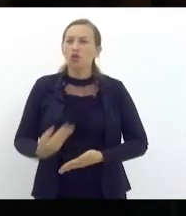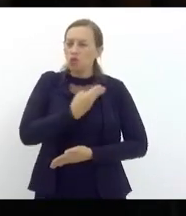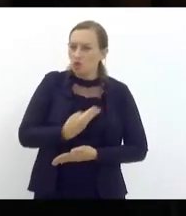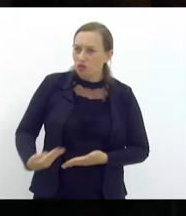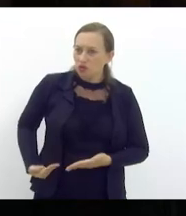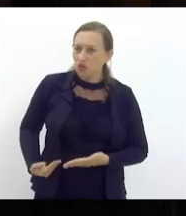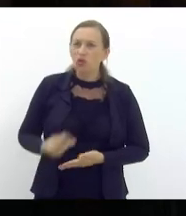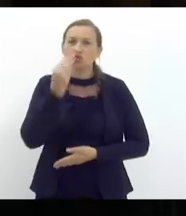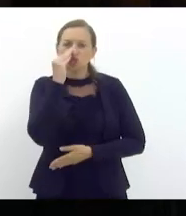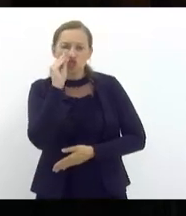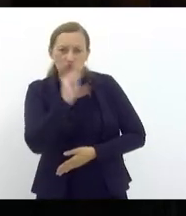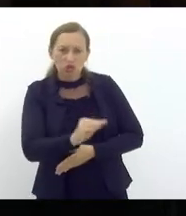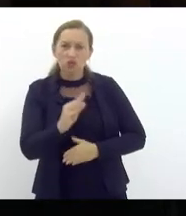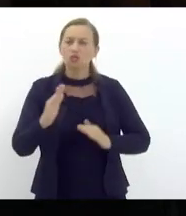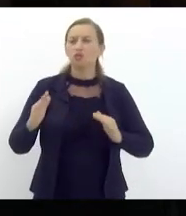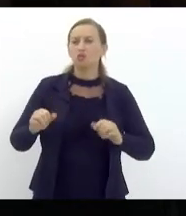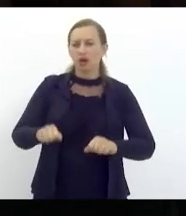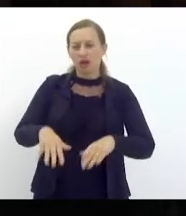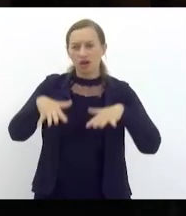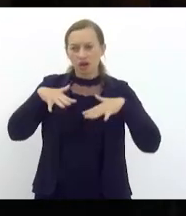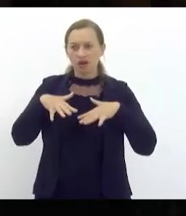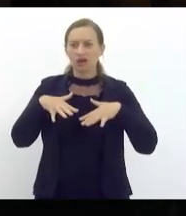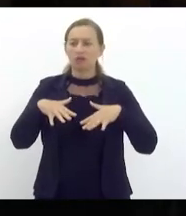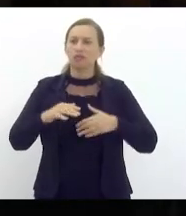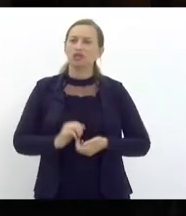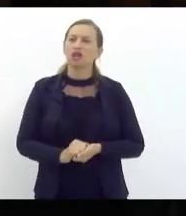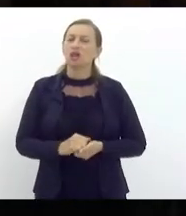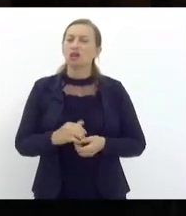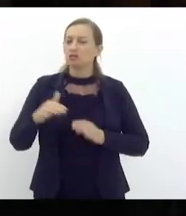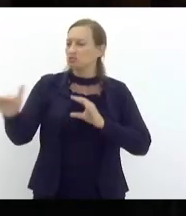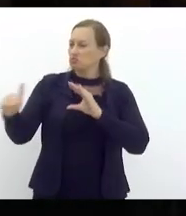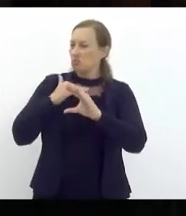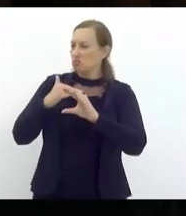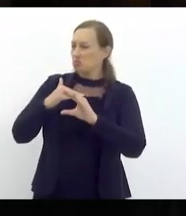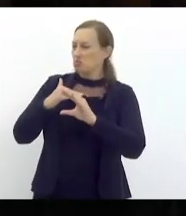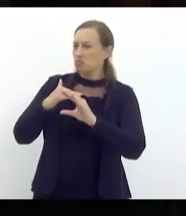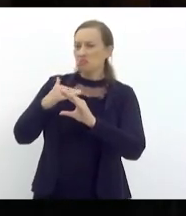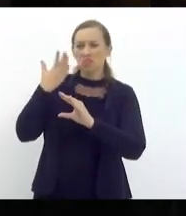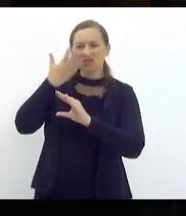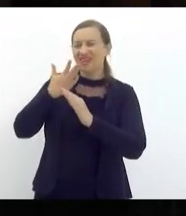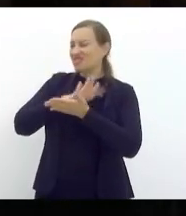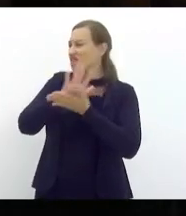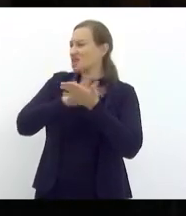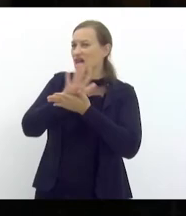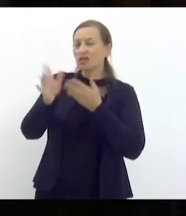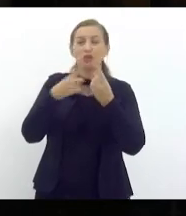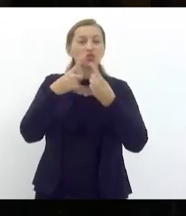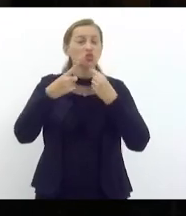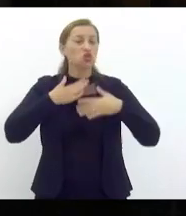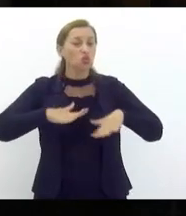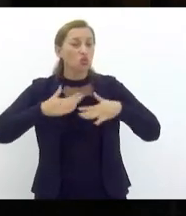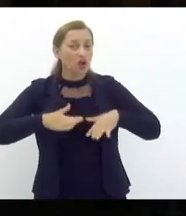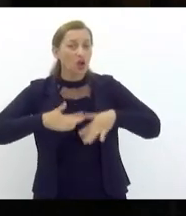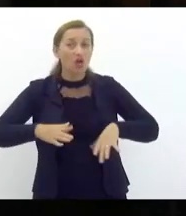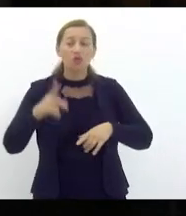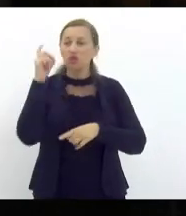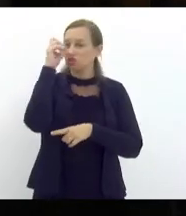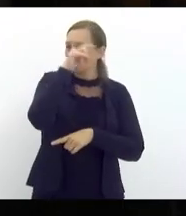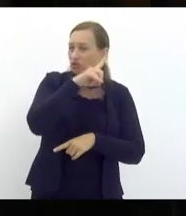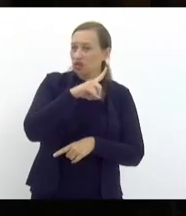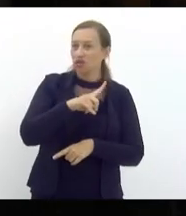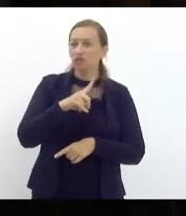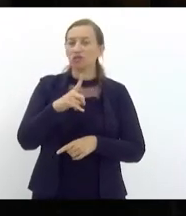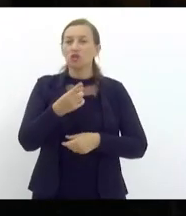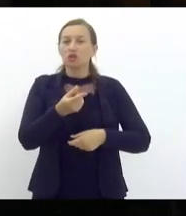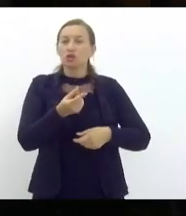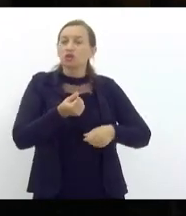diz respeitou essa casa porque não mandou uma mensagem para a gente poder discutir com calma perante a dificuldade orçamentar e